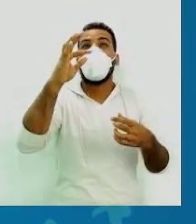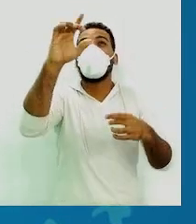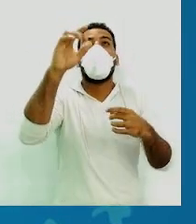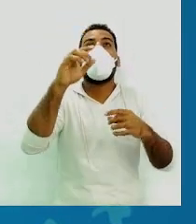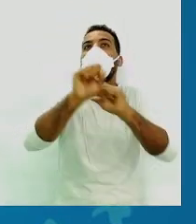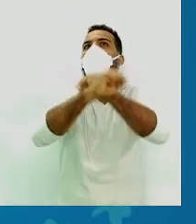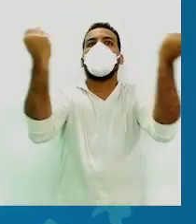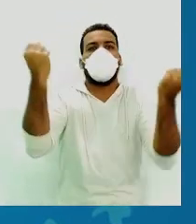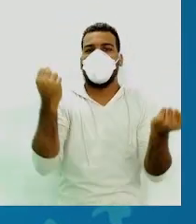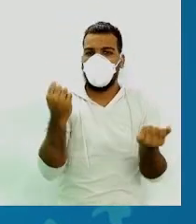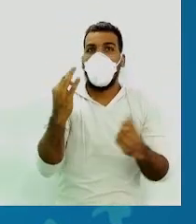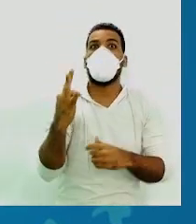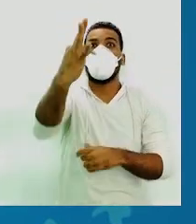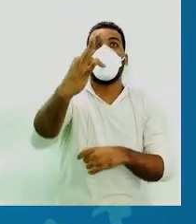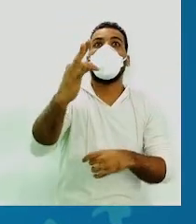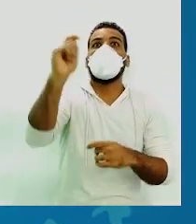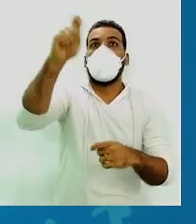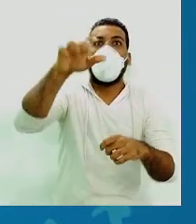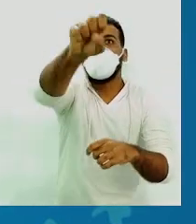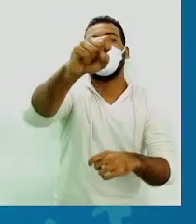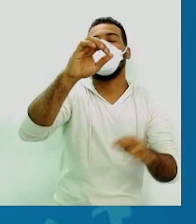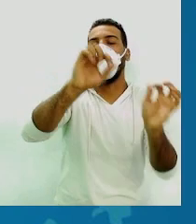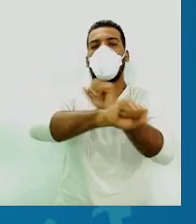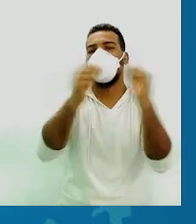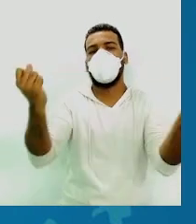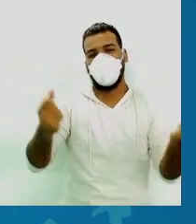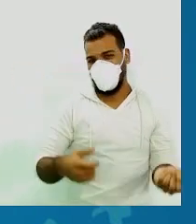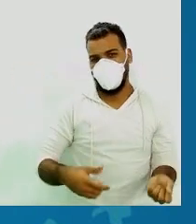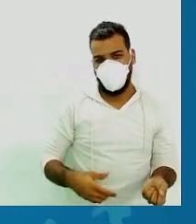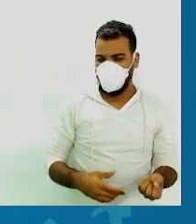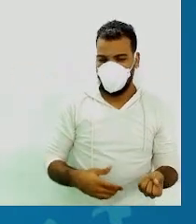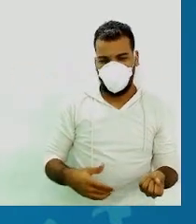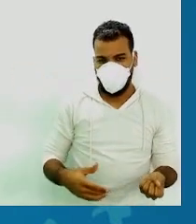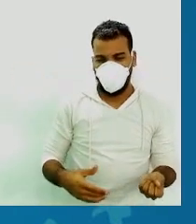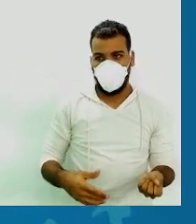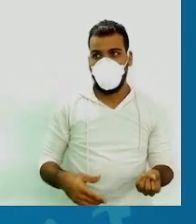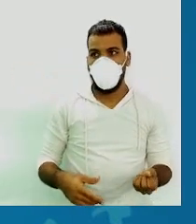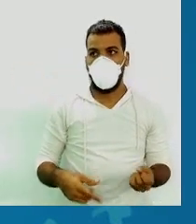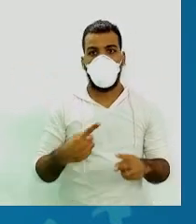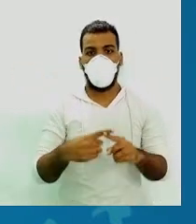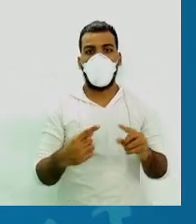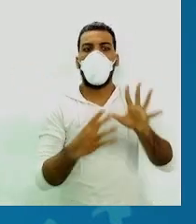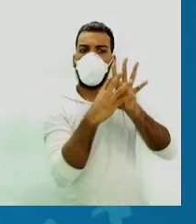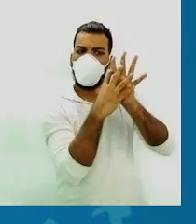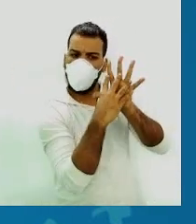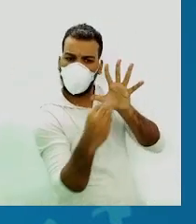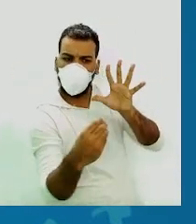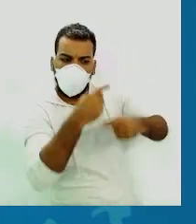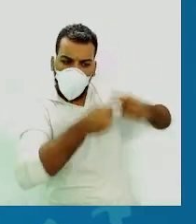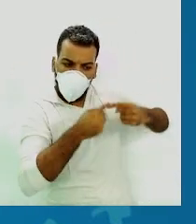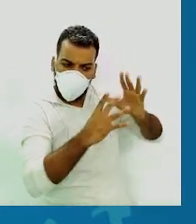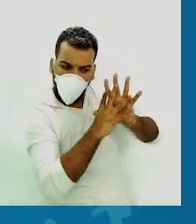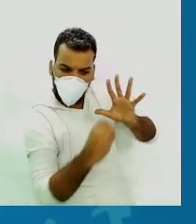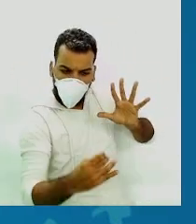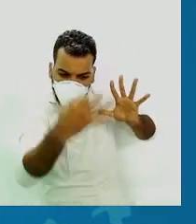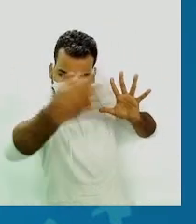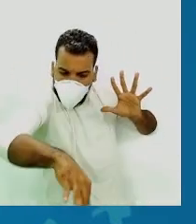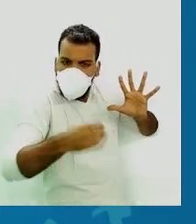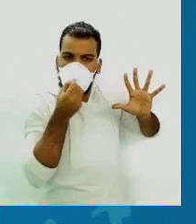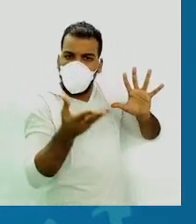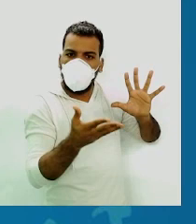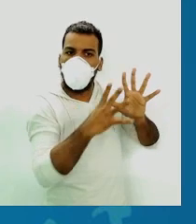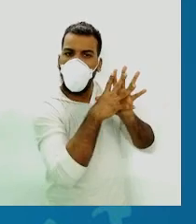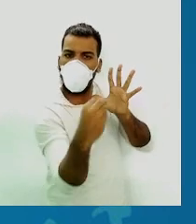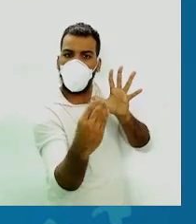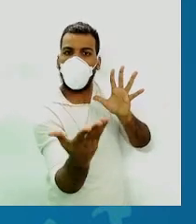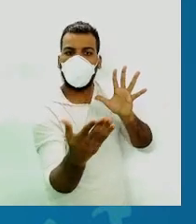mistura política com politicagem, muitas vezes, colocar um modelo ideal de política seria quase